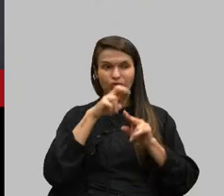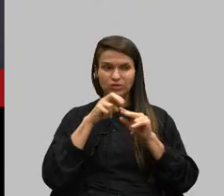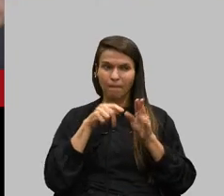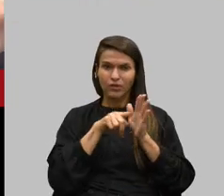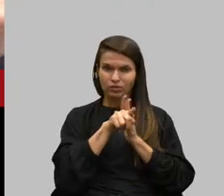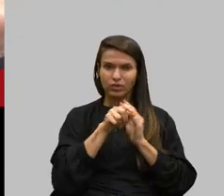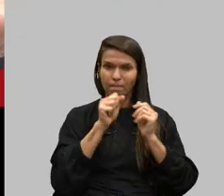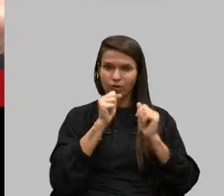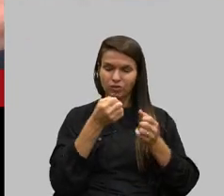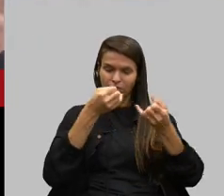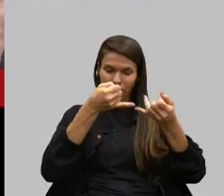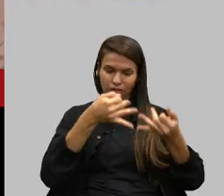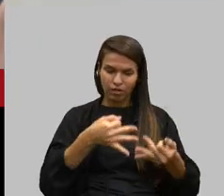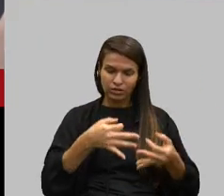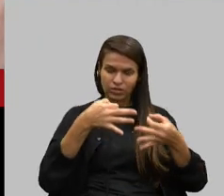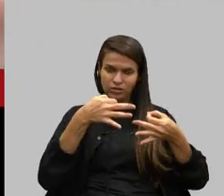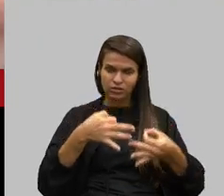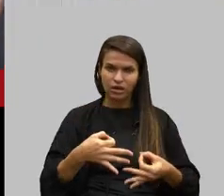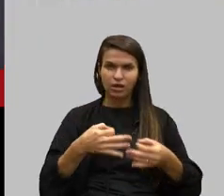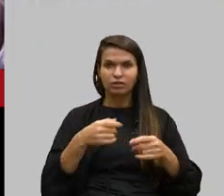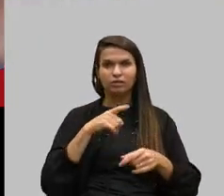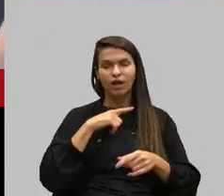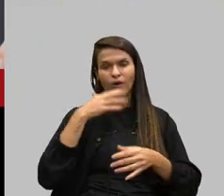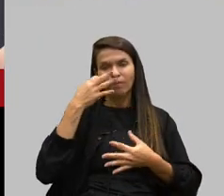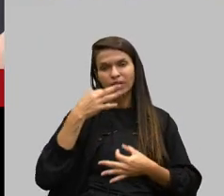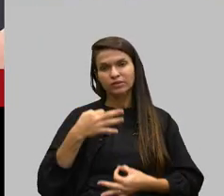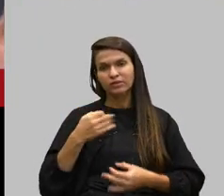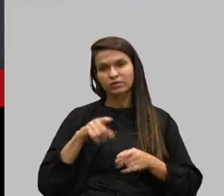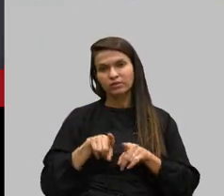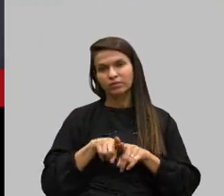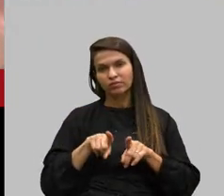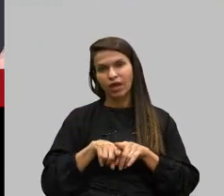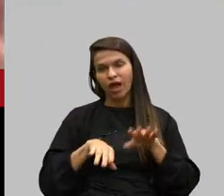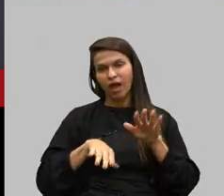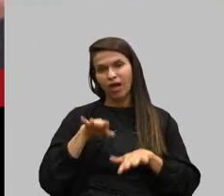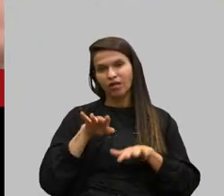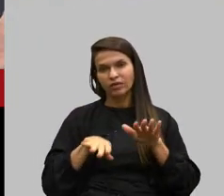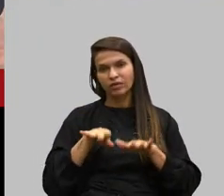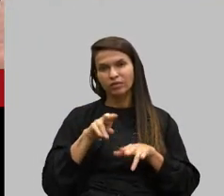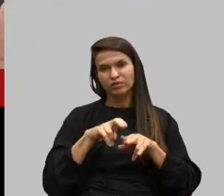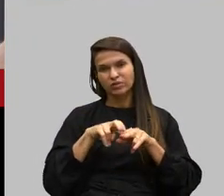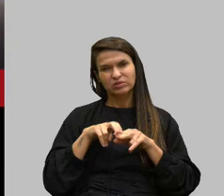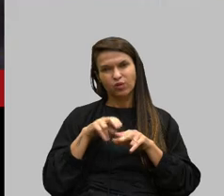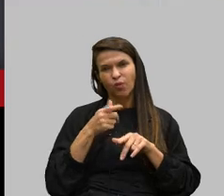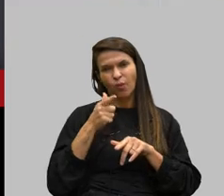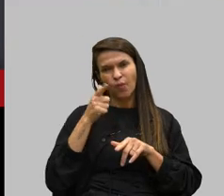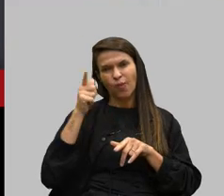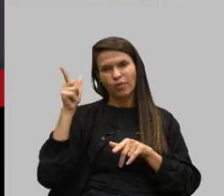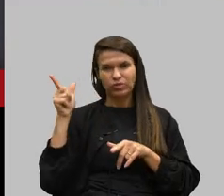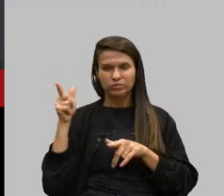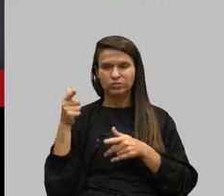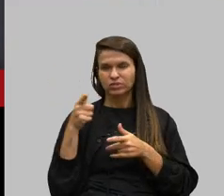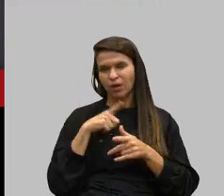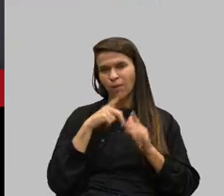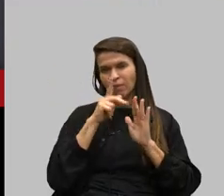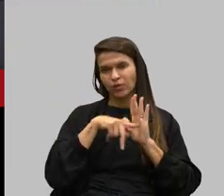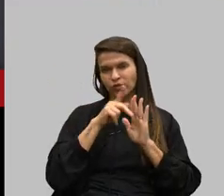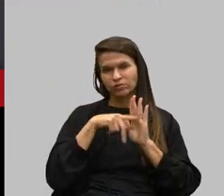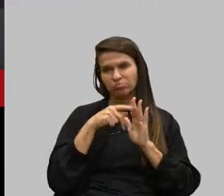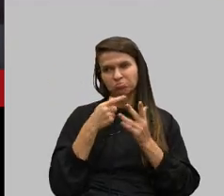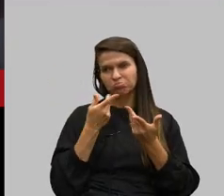gente possa ter o esclarecimento e ter a compreensão talvez tenha havido qualquer outra coisa passou algum projeto aqui